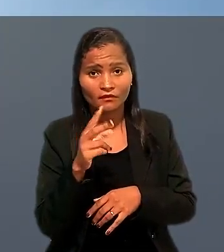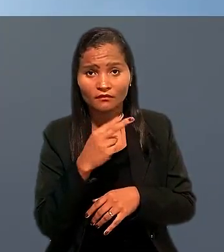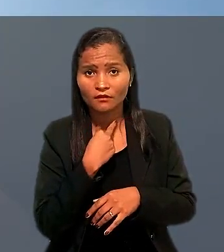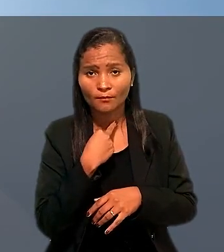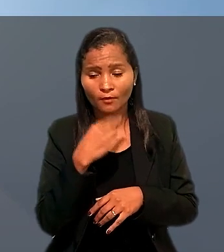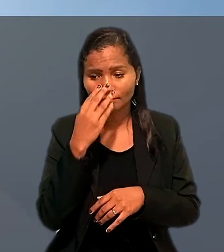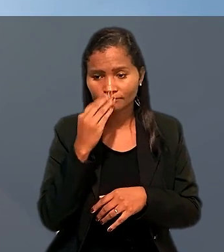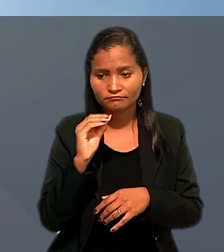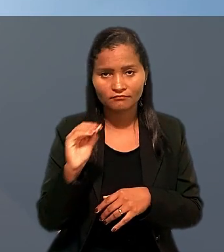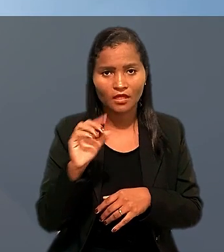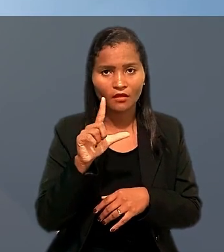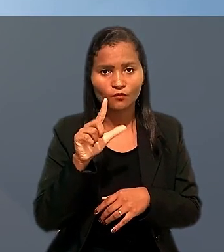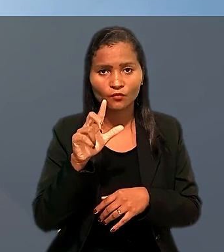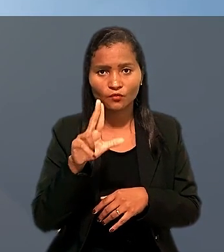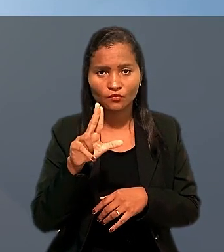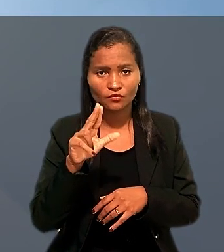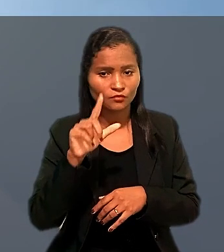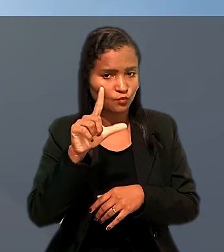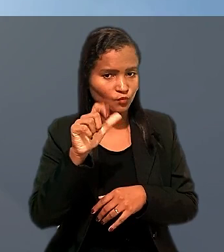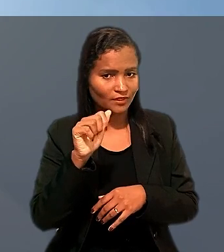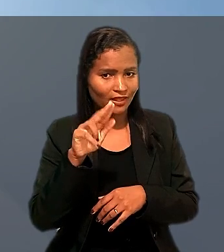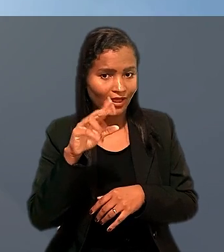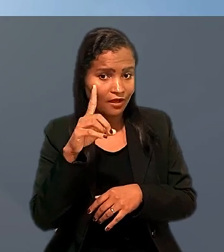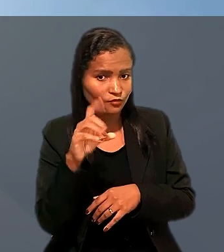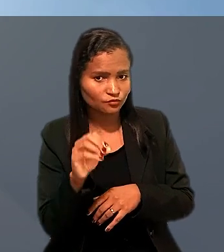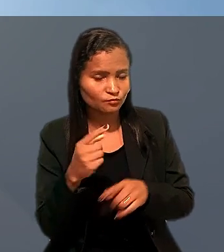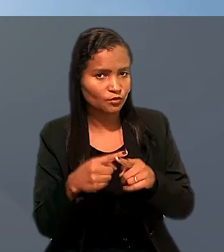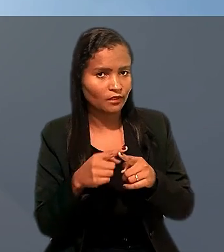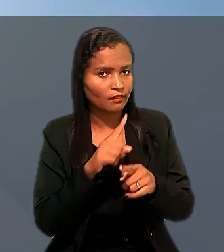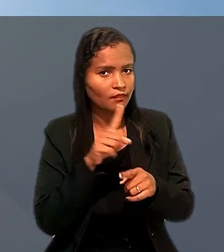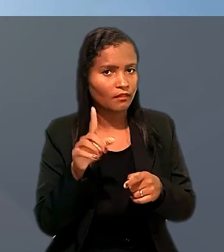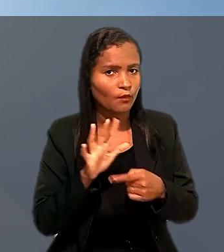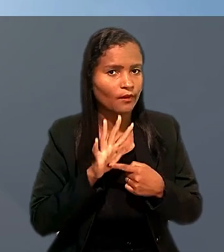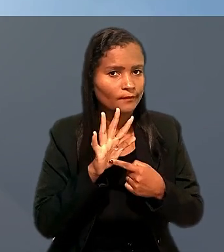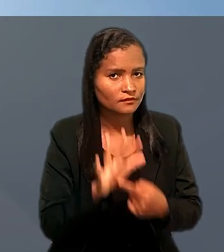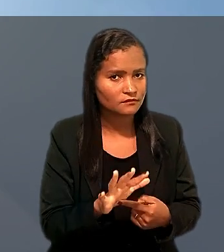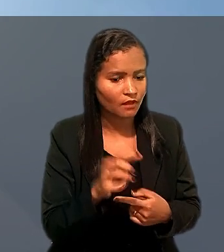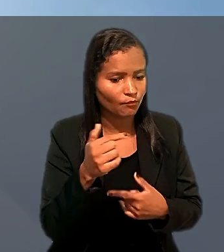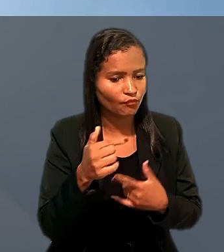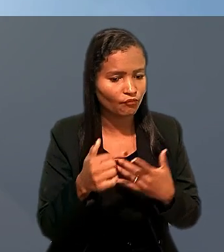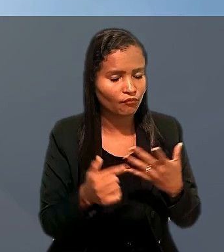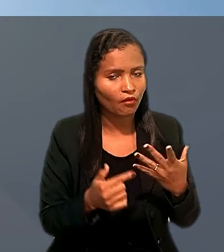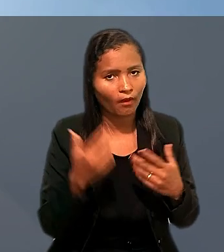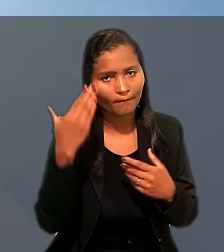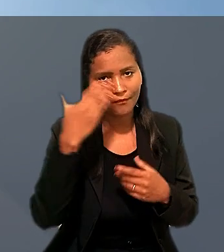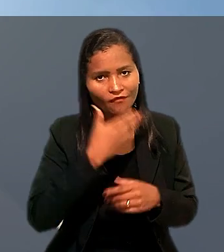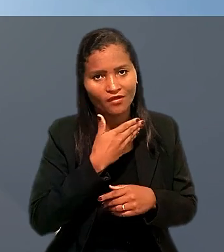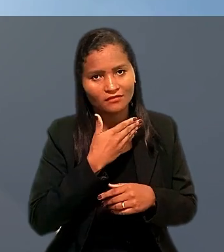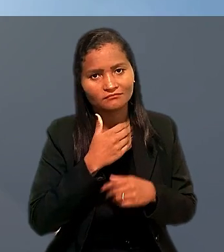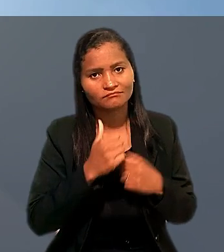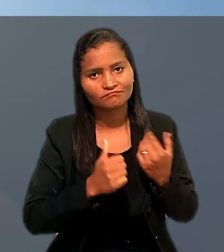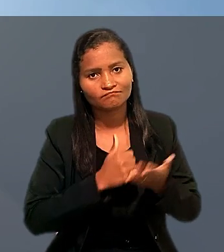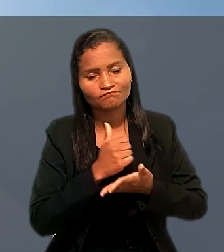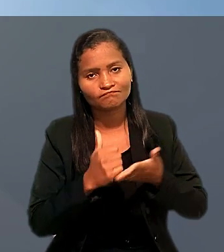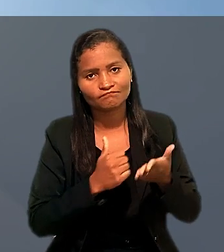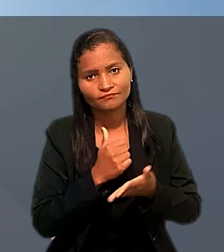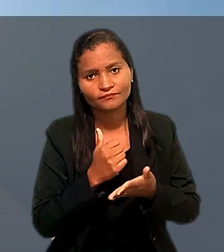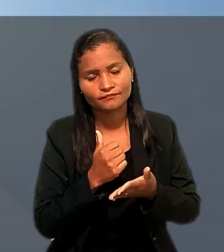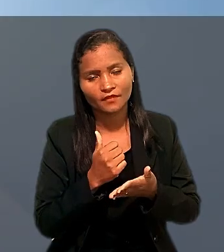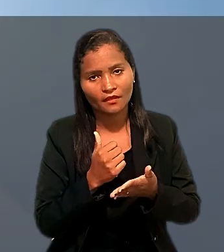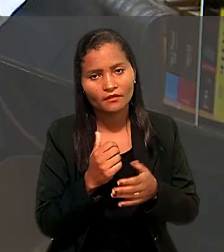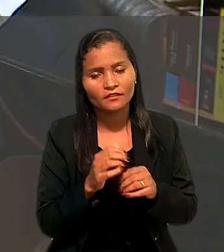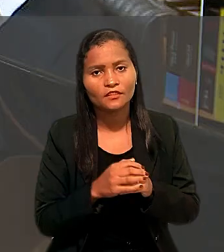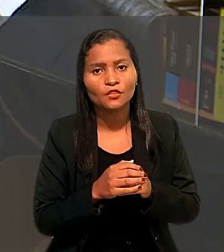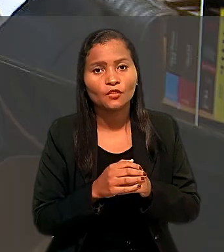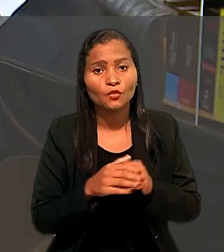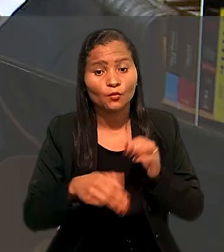poderia desprezar o laudo pericial, uma vez que não foram apresentados nos autos outros elementos probatórios que fundamentassem a